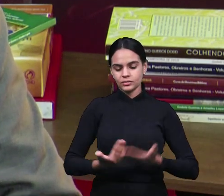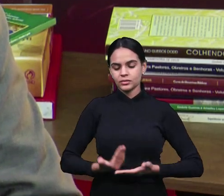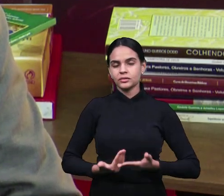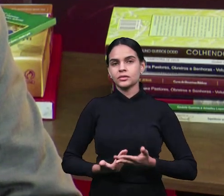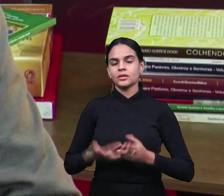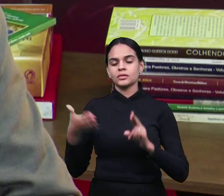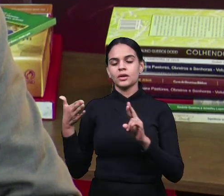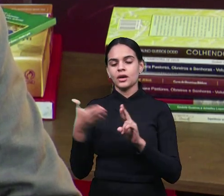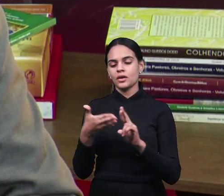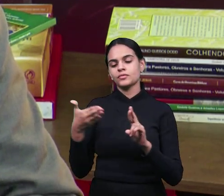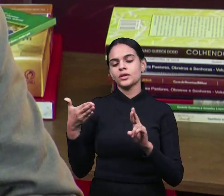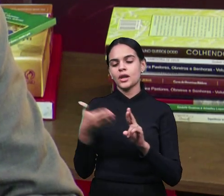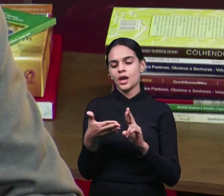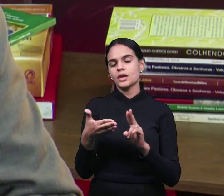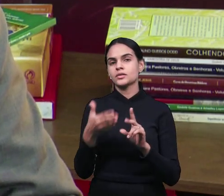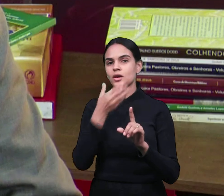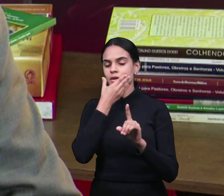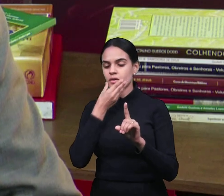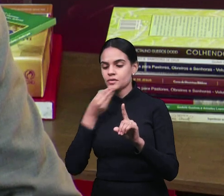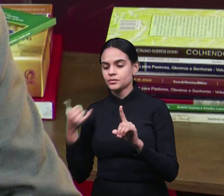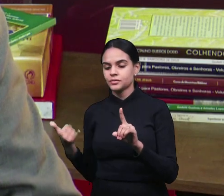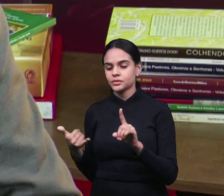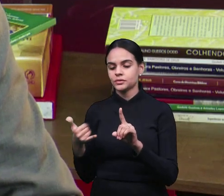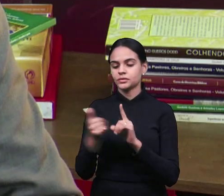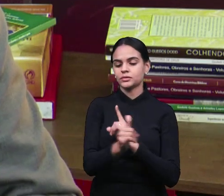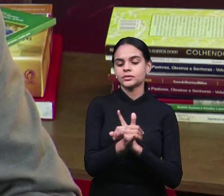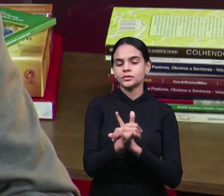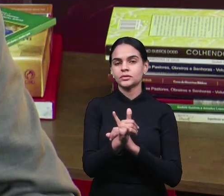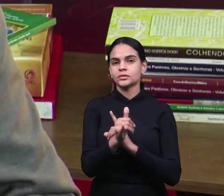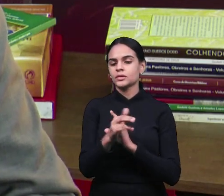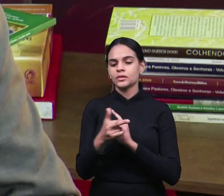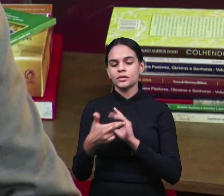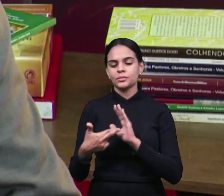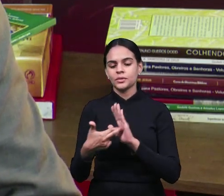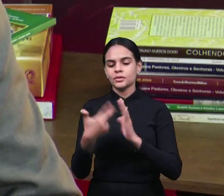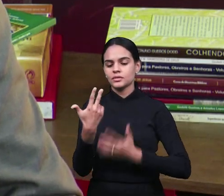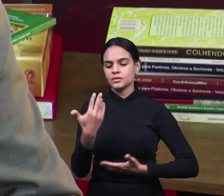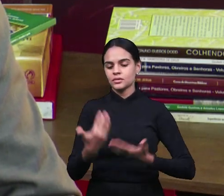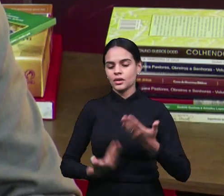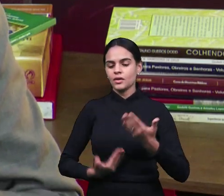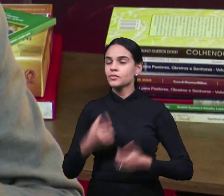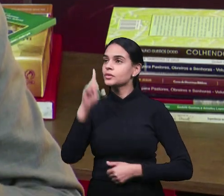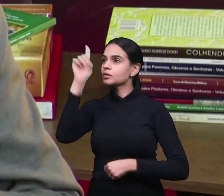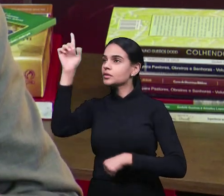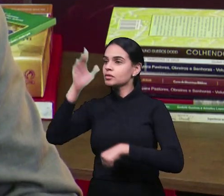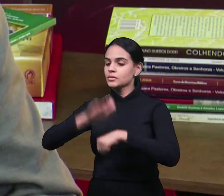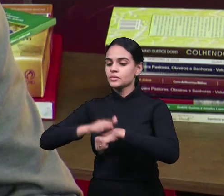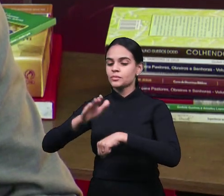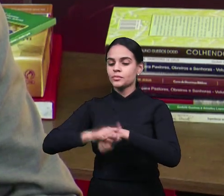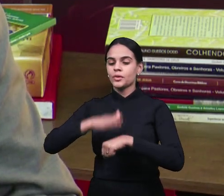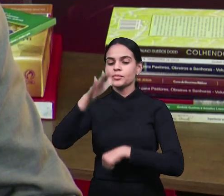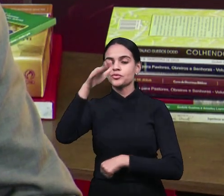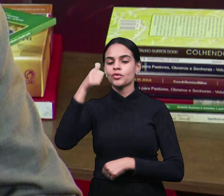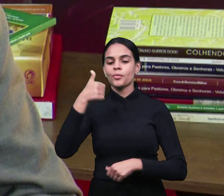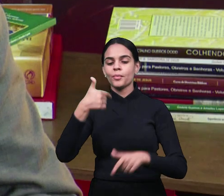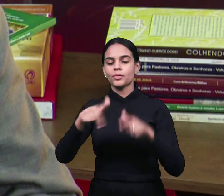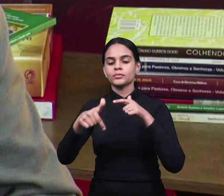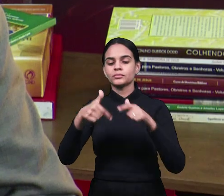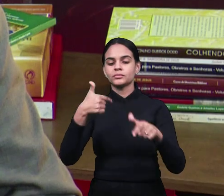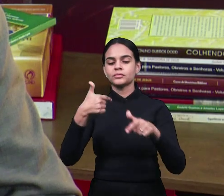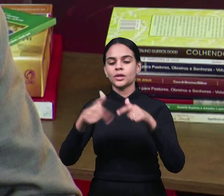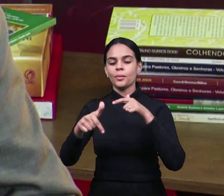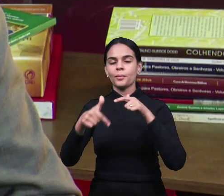profetas, que são servos de Deus, que foram levantados ao serviço do Senhor,